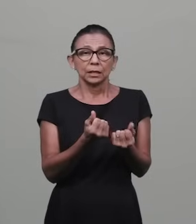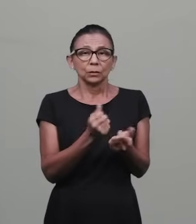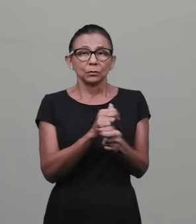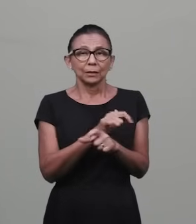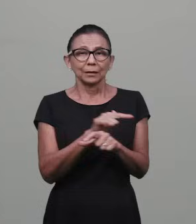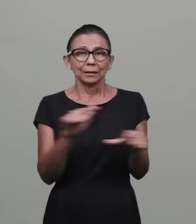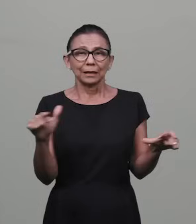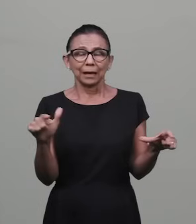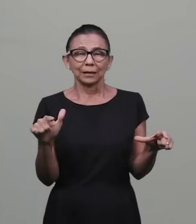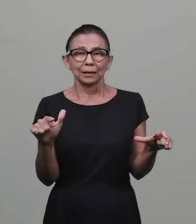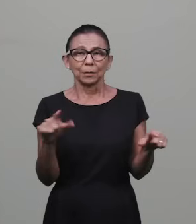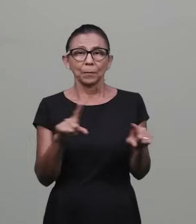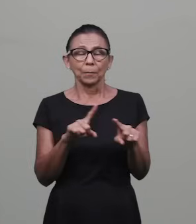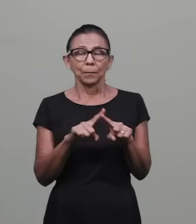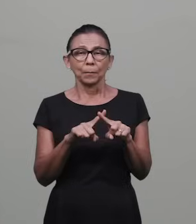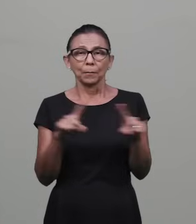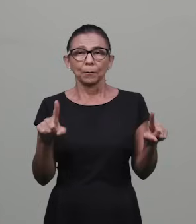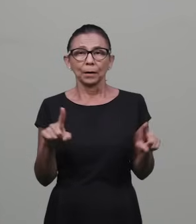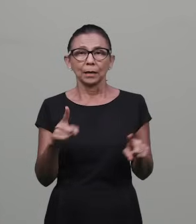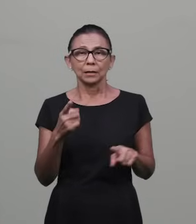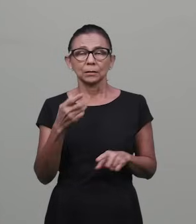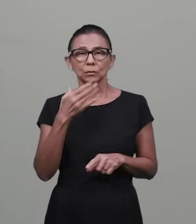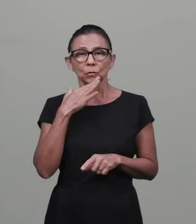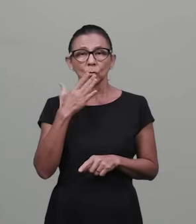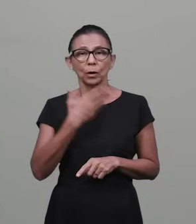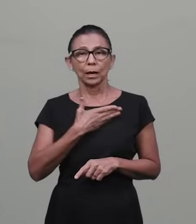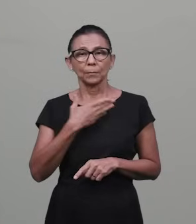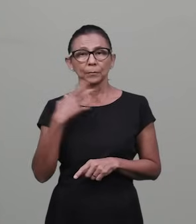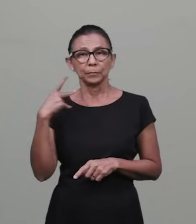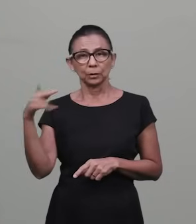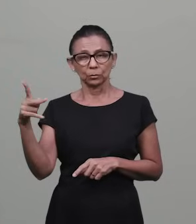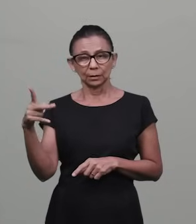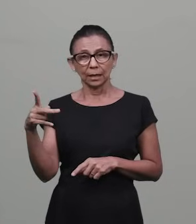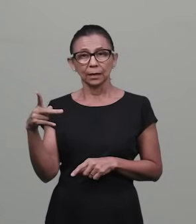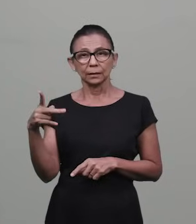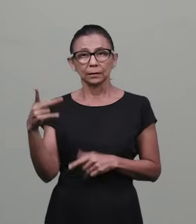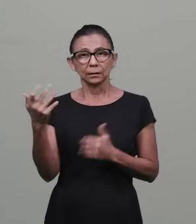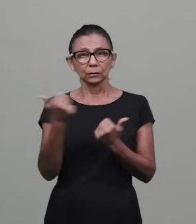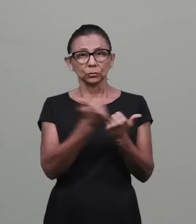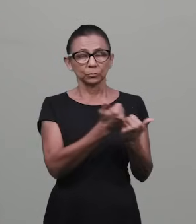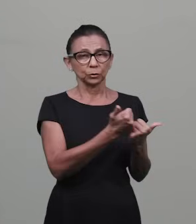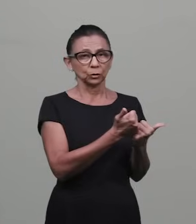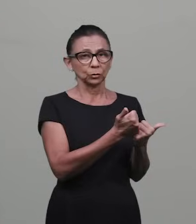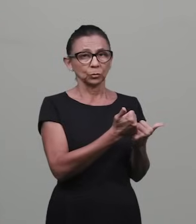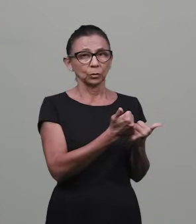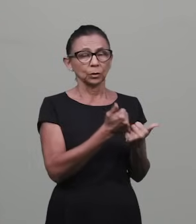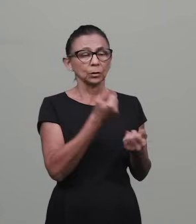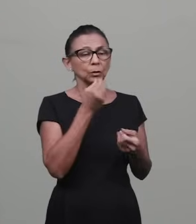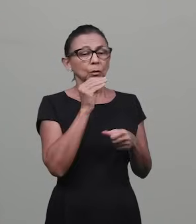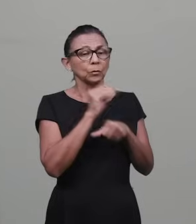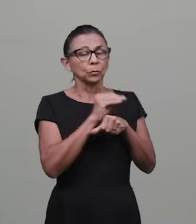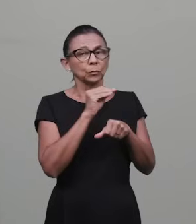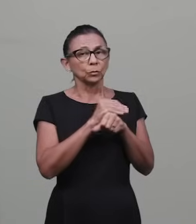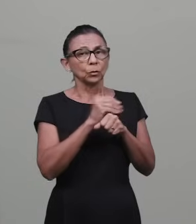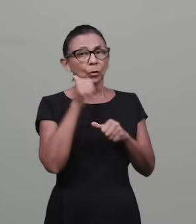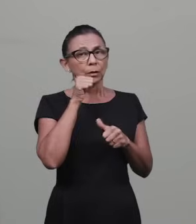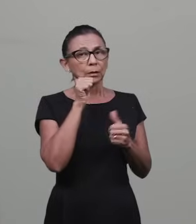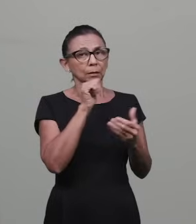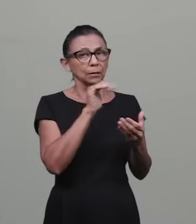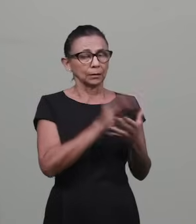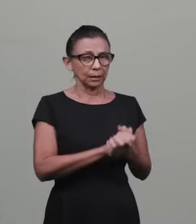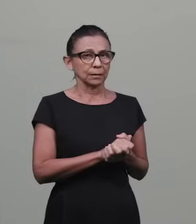Zwinglio, Bullinger. Ele cuidou da esposa de Zwinglio, depois que ele faleceu, cuidou dos filhos também. Ele é a